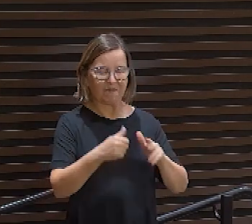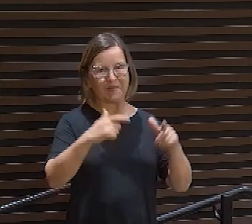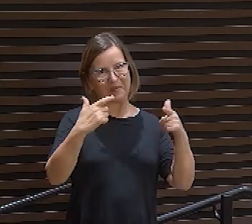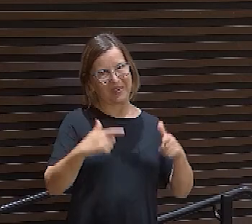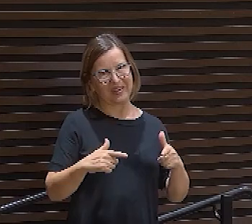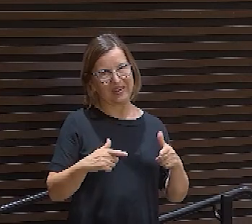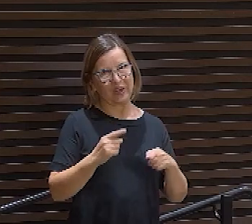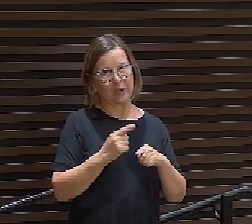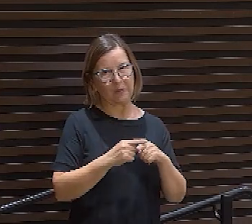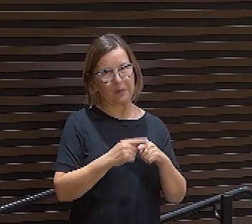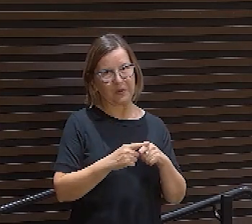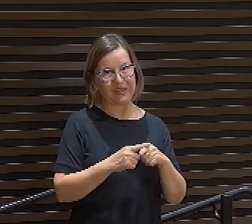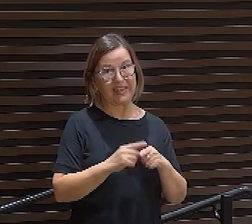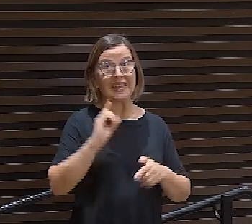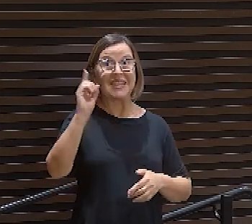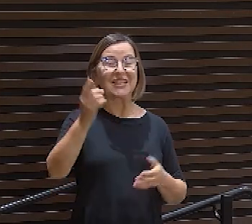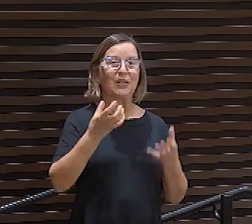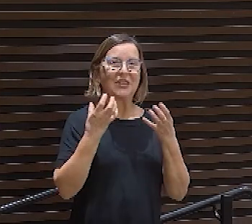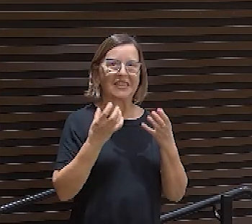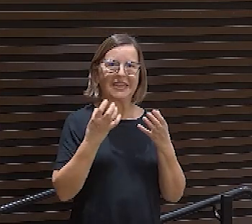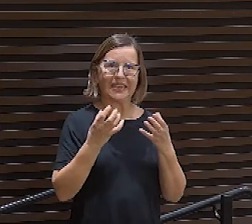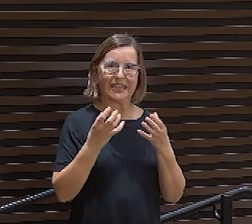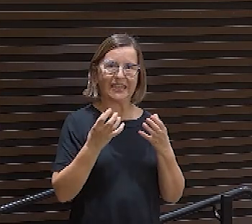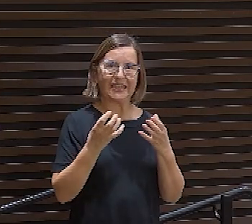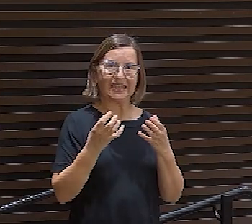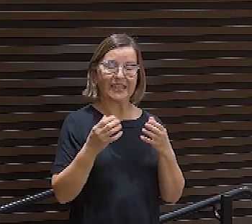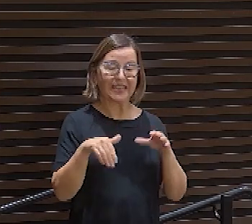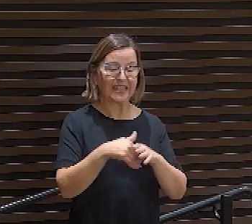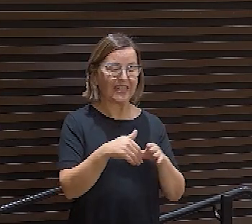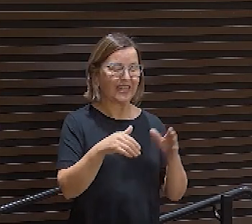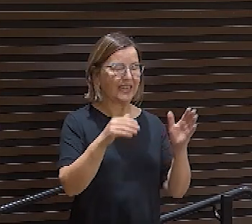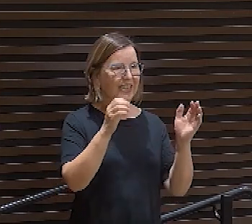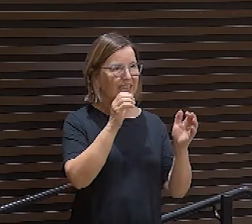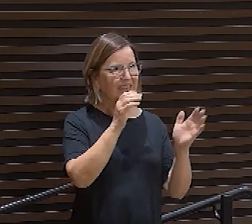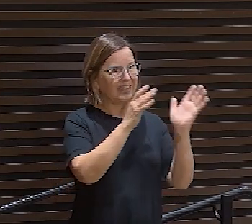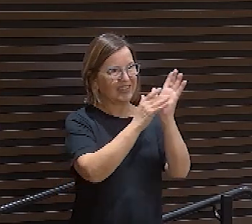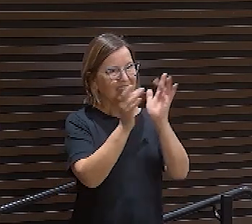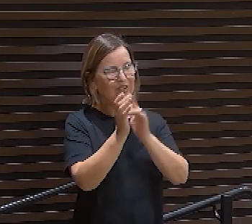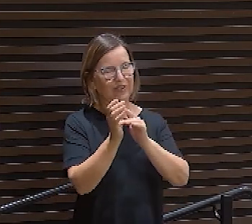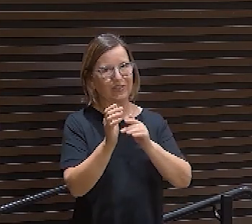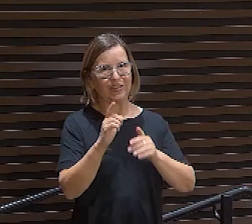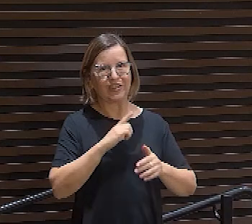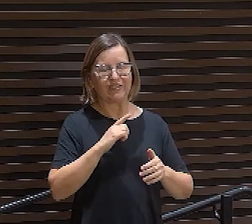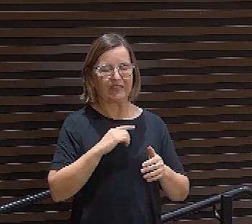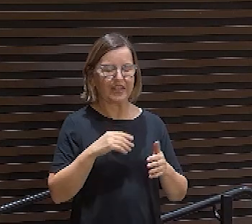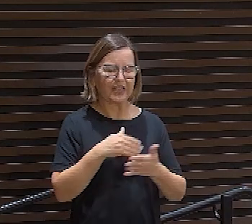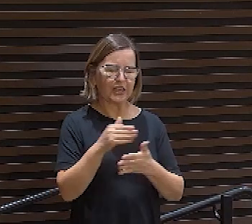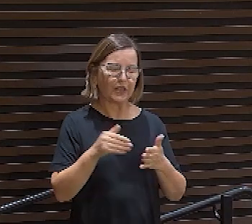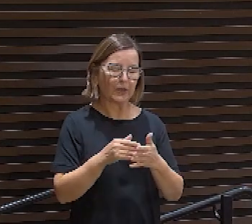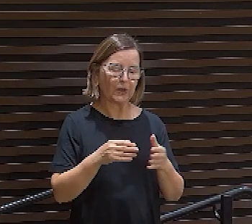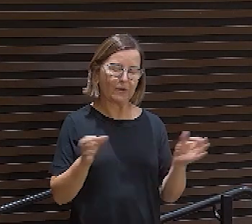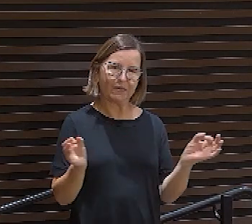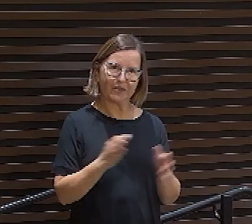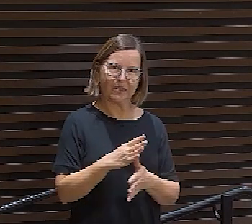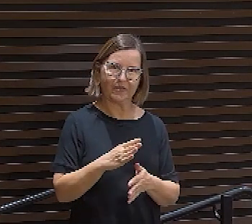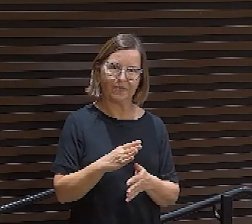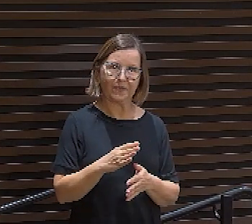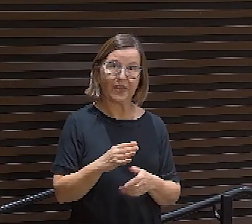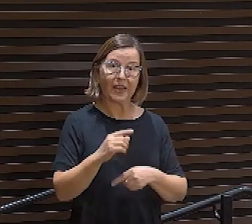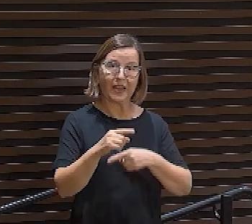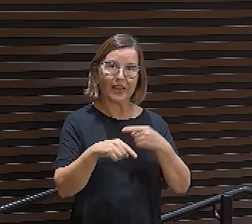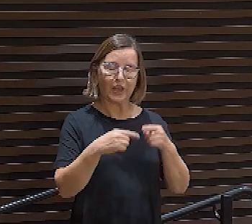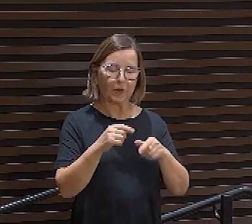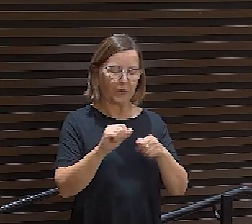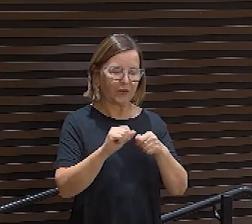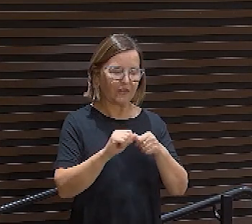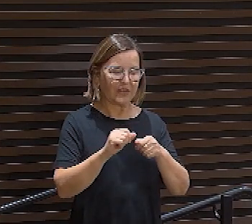Porque aprouve a Deus que nele residisse toda a plenitude, e que, havendo feito a